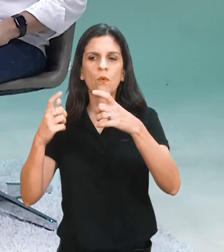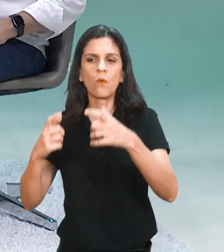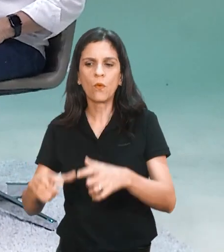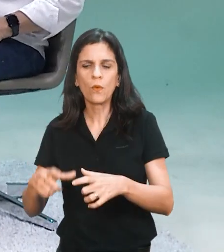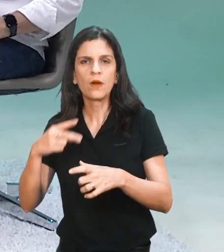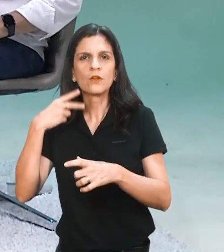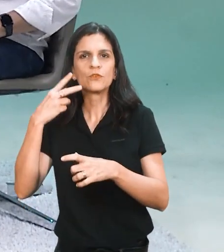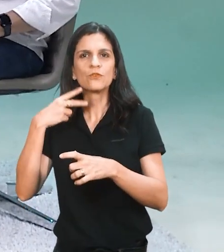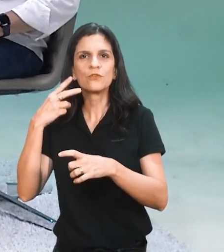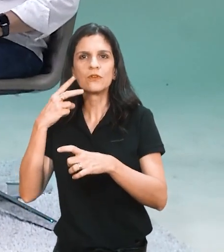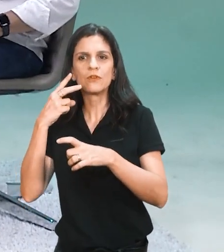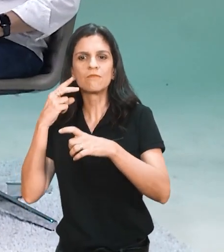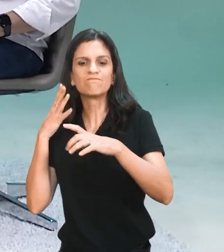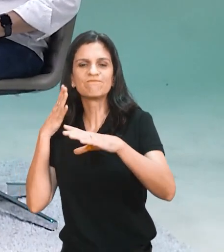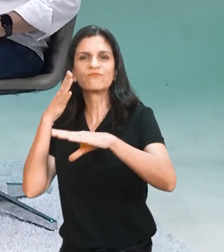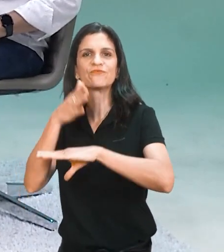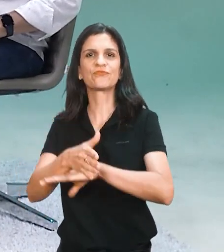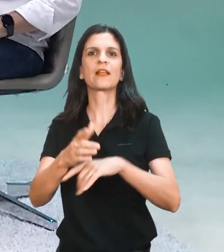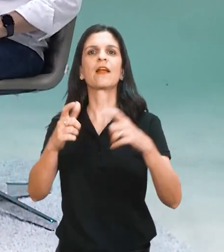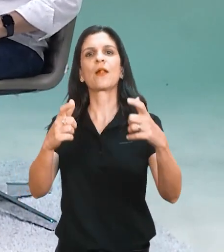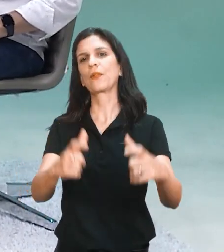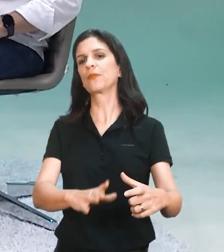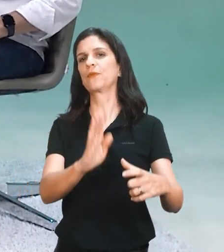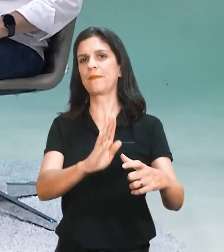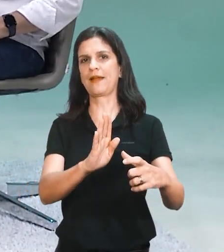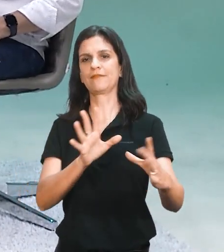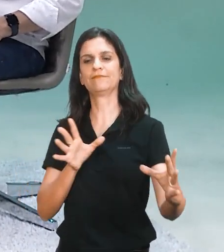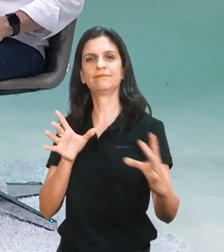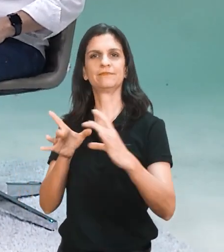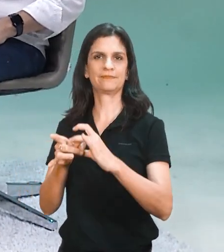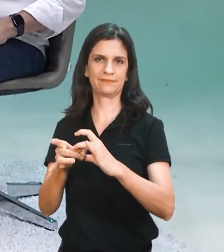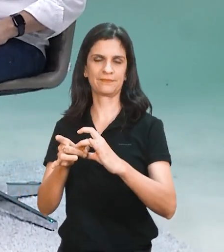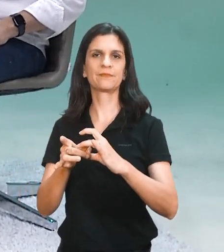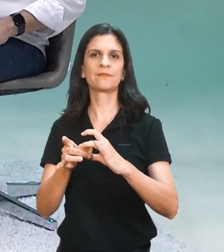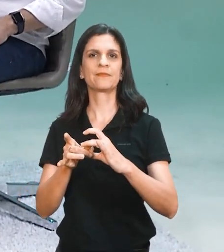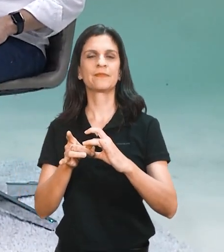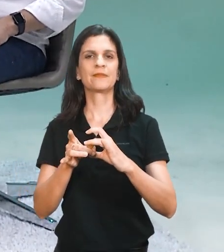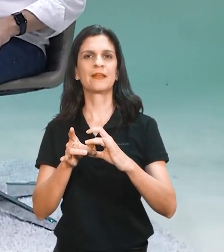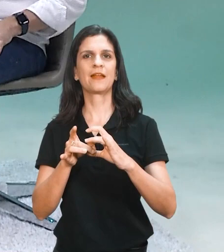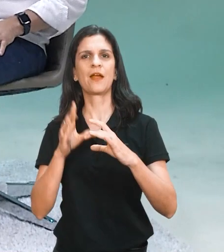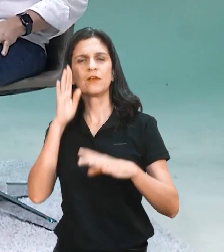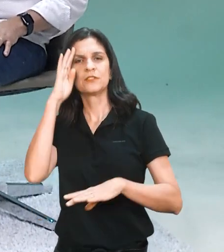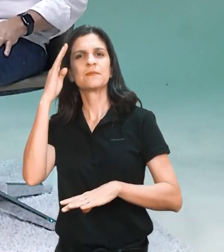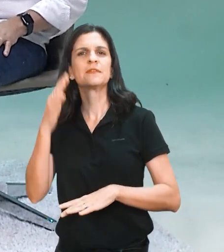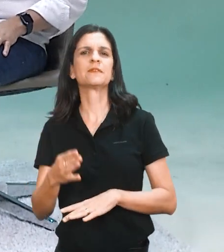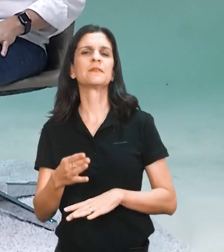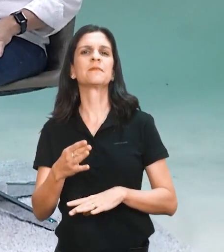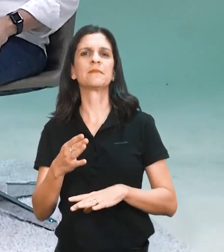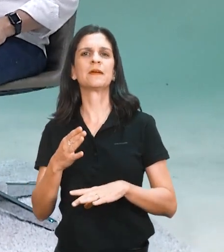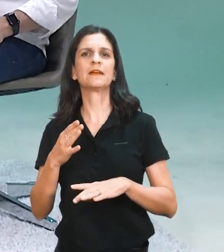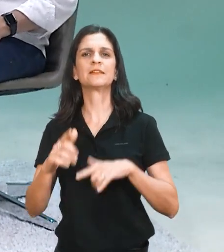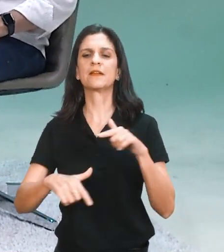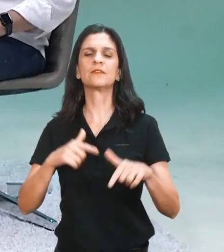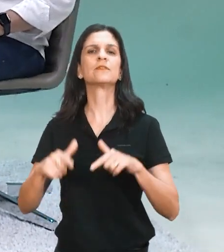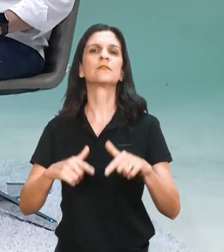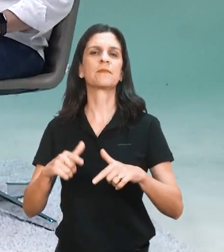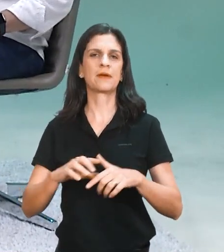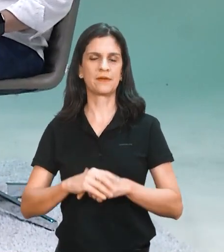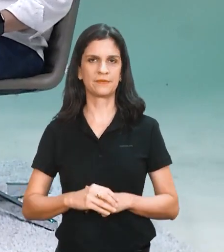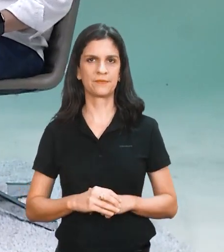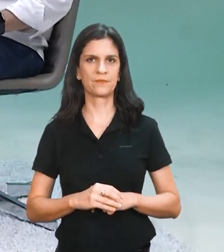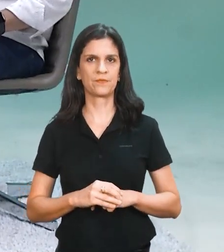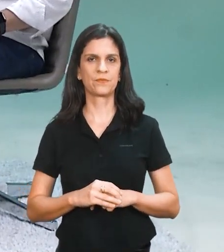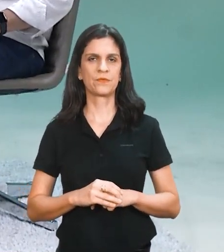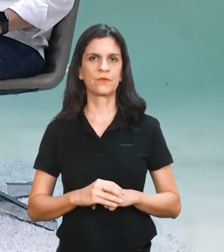que você criou, que é o Gabinete no Bairro. Quais são as principais necessidades, detectadas